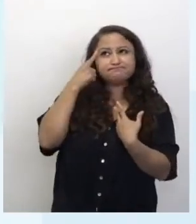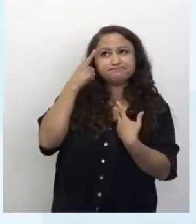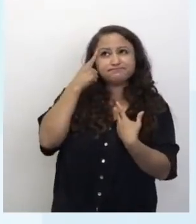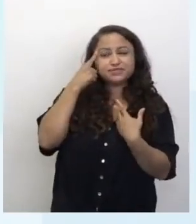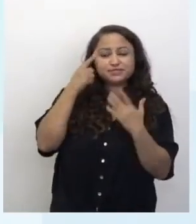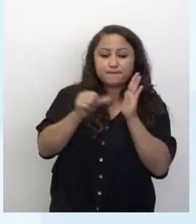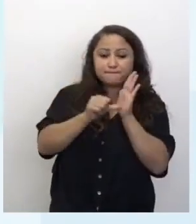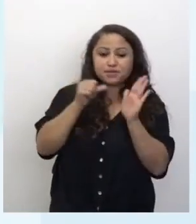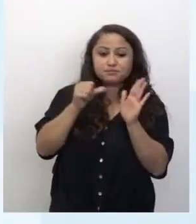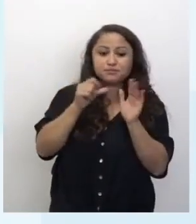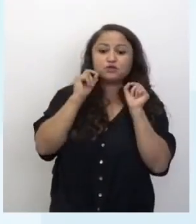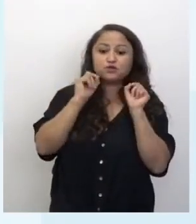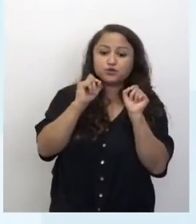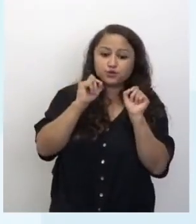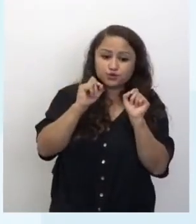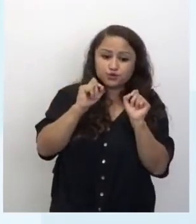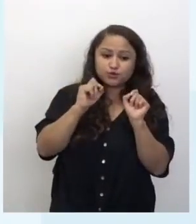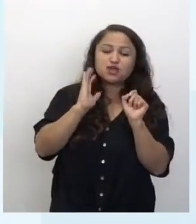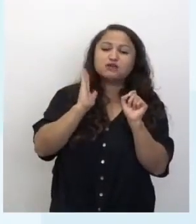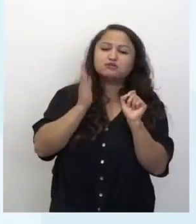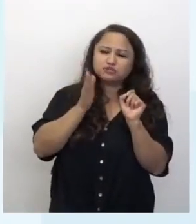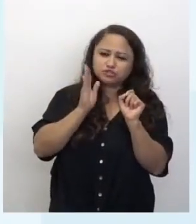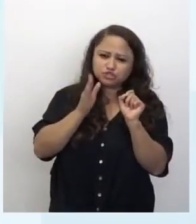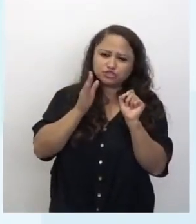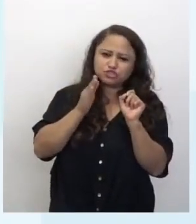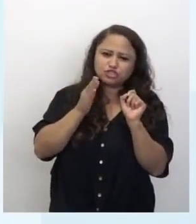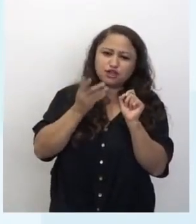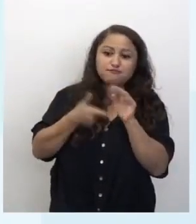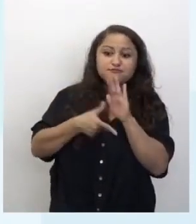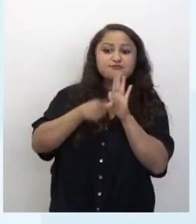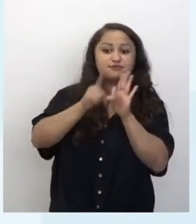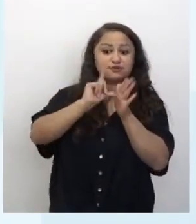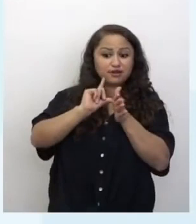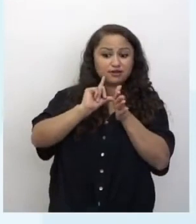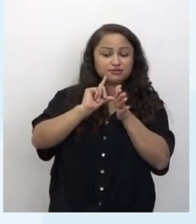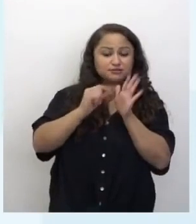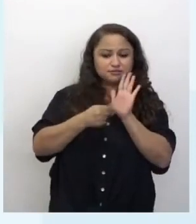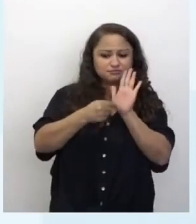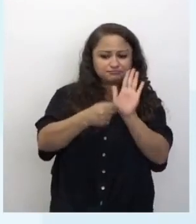que eu acabei de recordar para vocês, da função cosseno. Então, vamos lá.